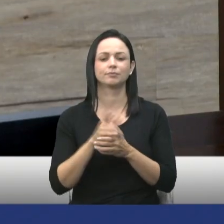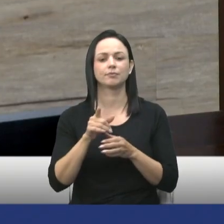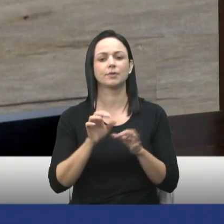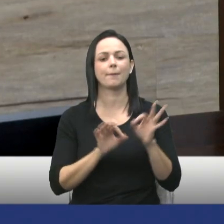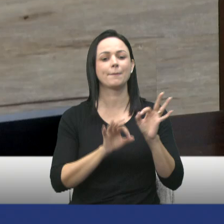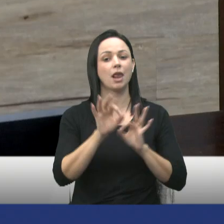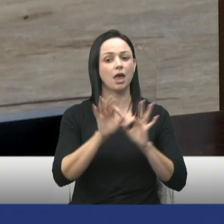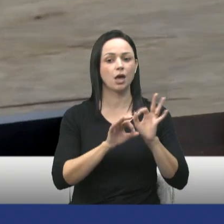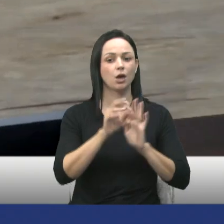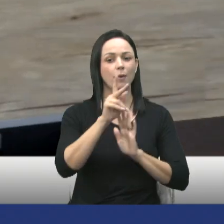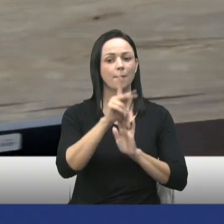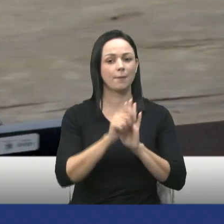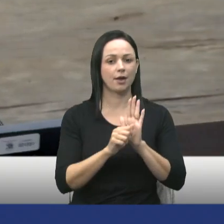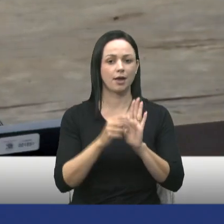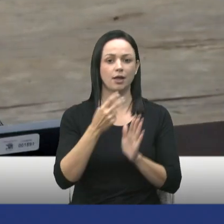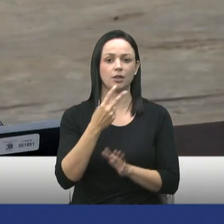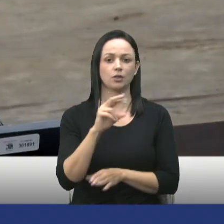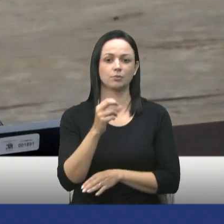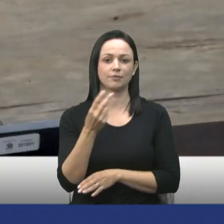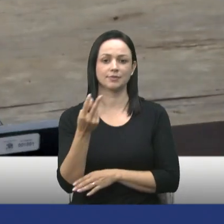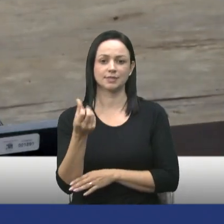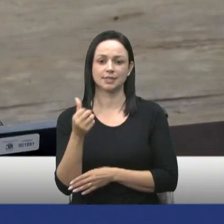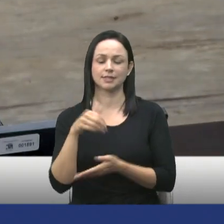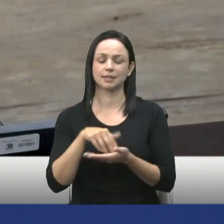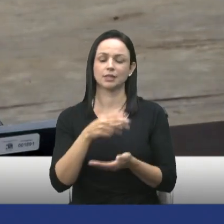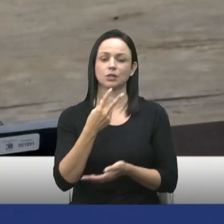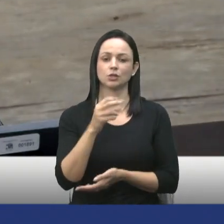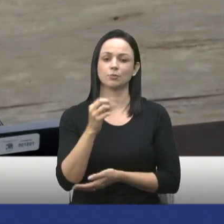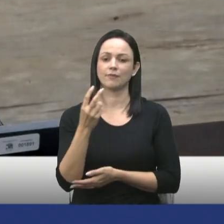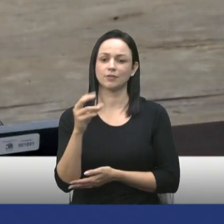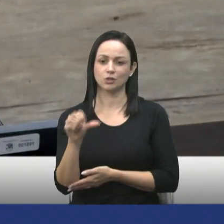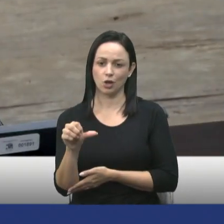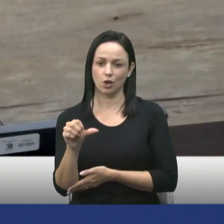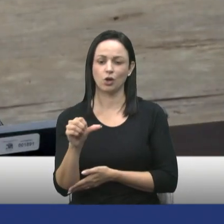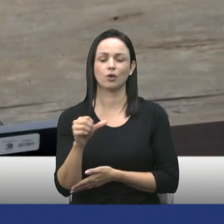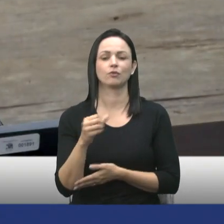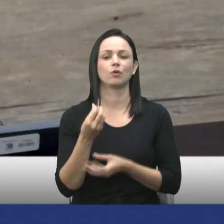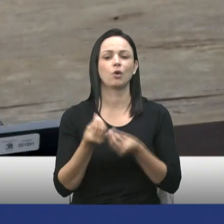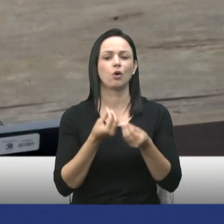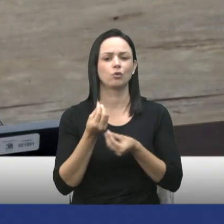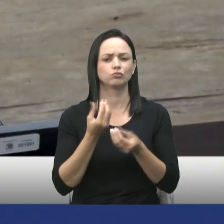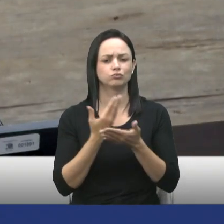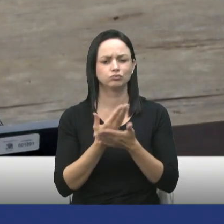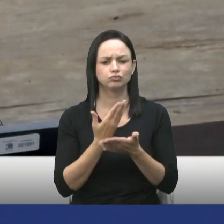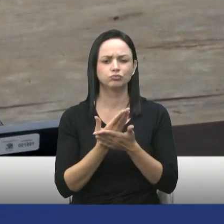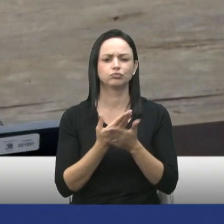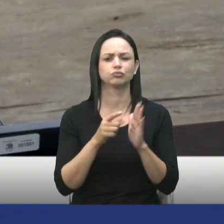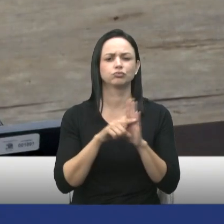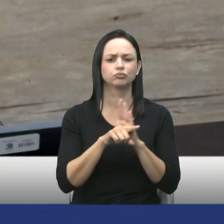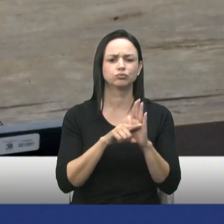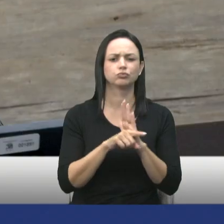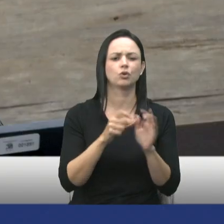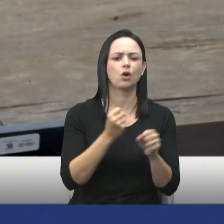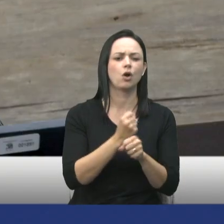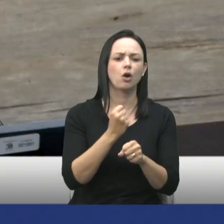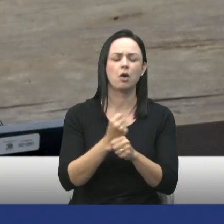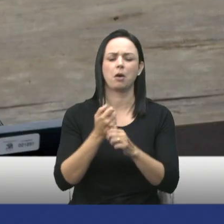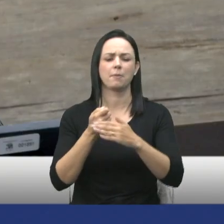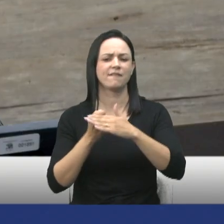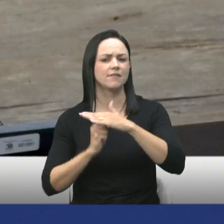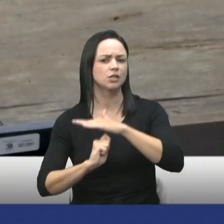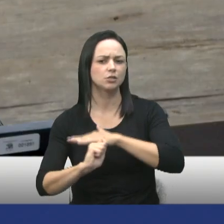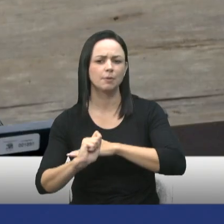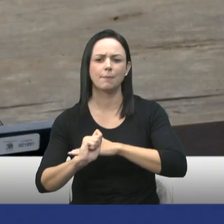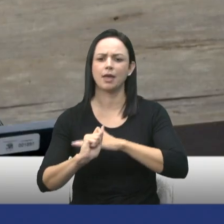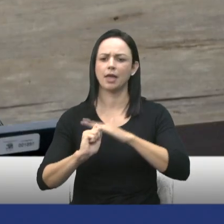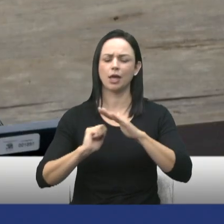de 2026 até 2029, como foi aí estudado, todas as obras, os investimentos,